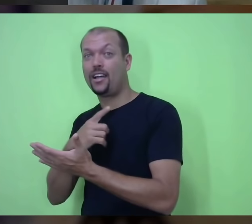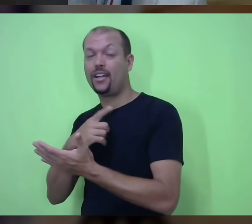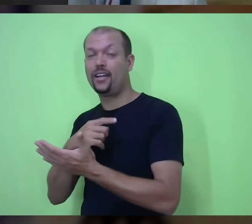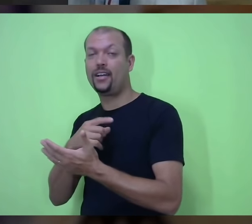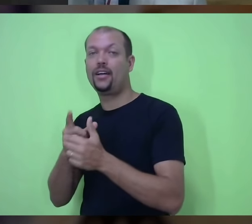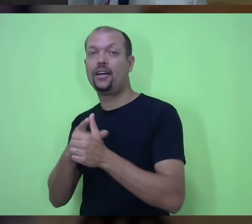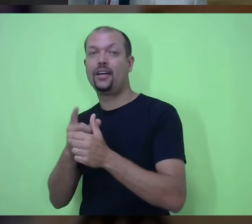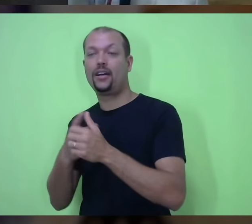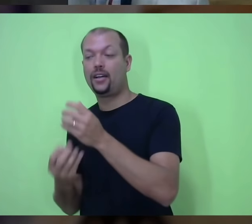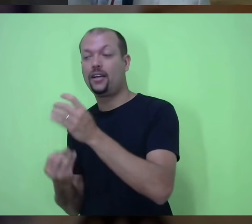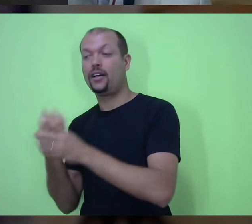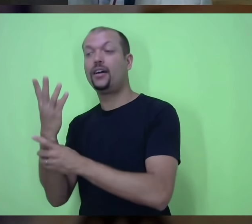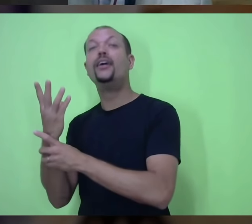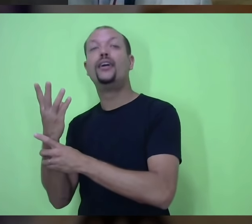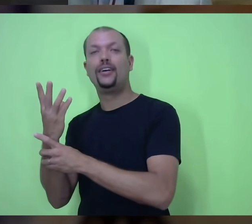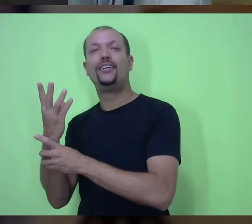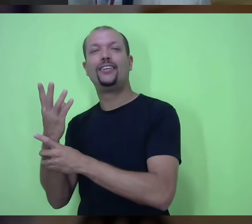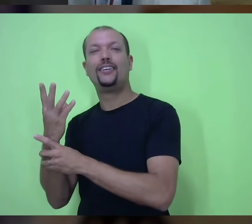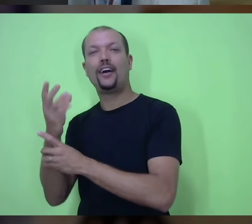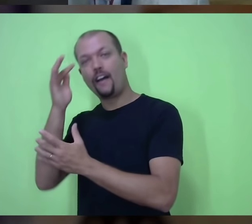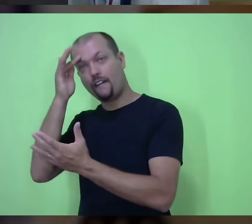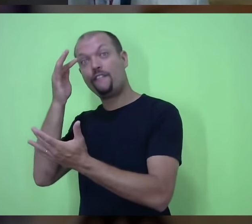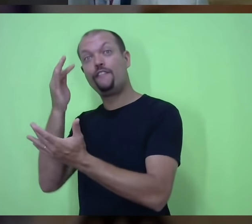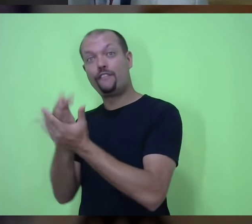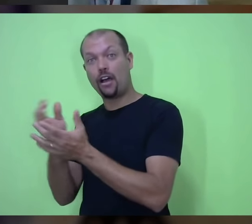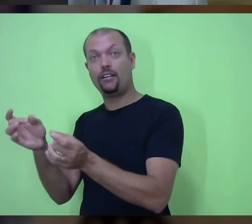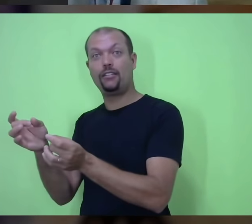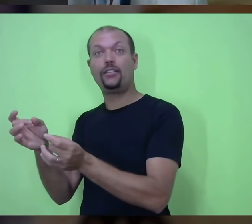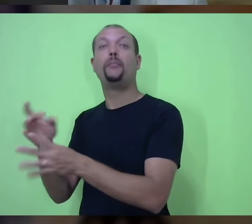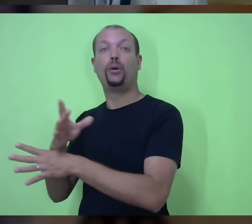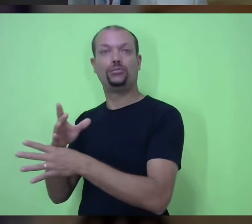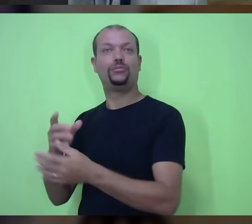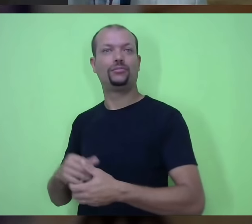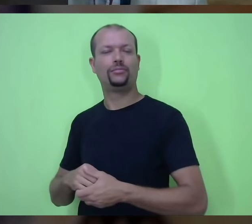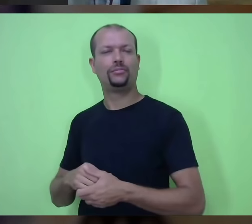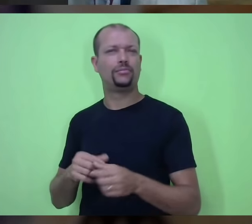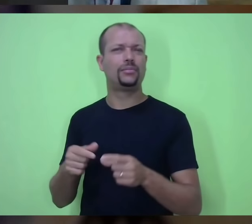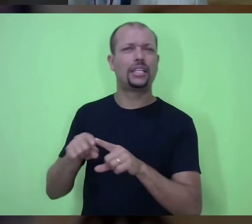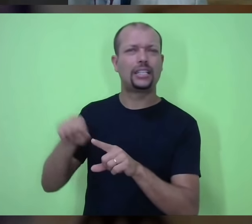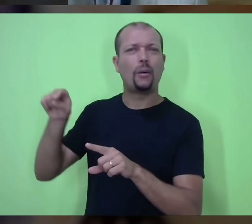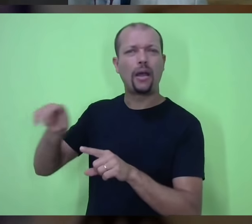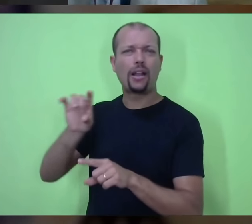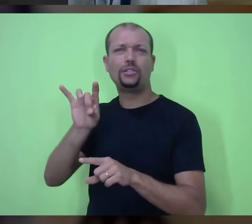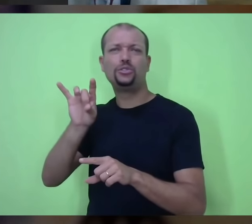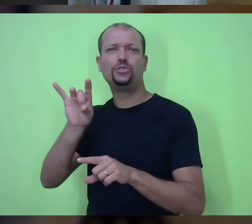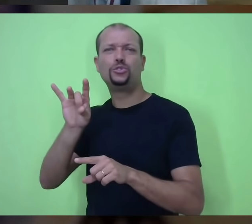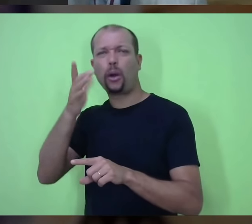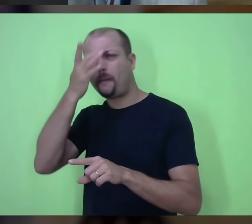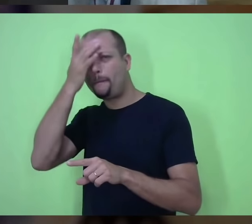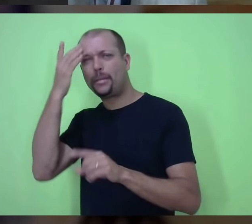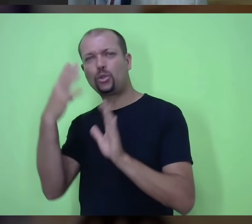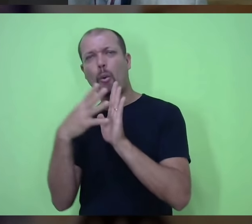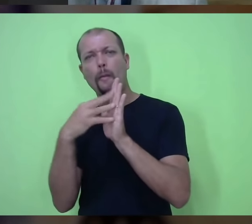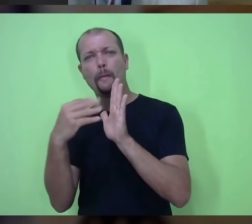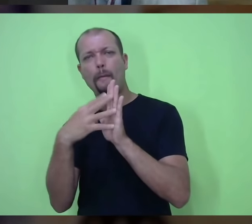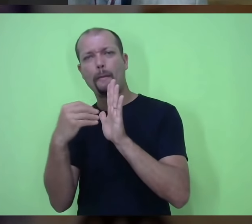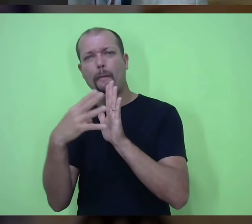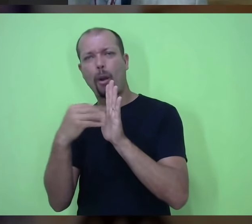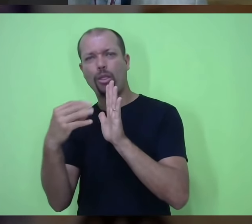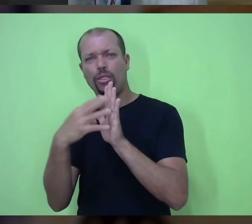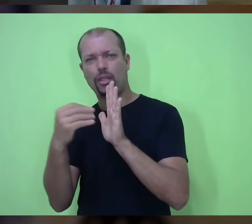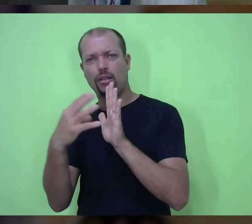apresentado como autor e consumador da fé. Então, ele não é apenas um modelo